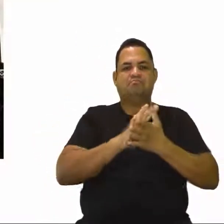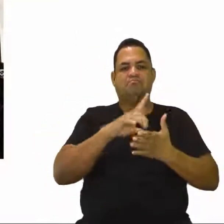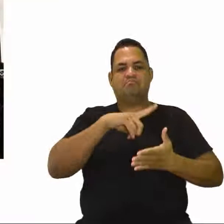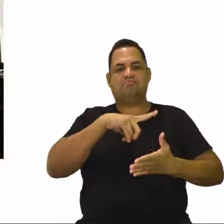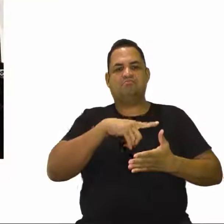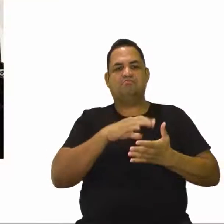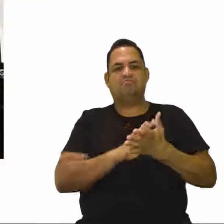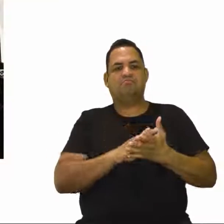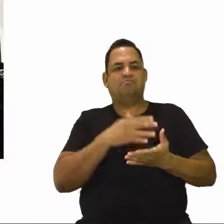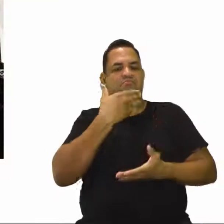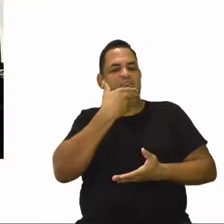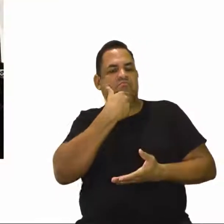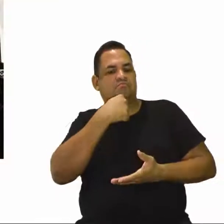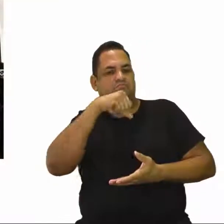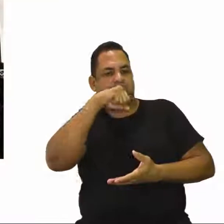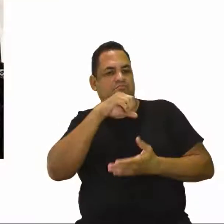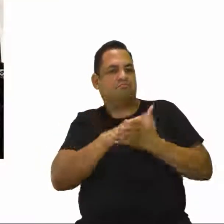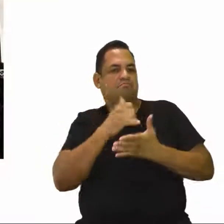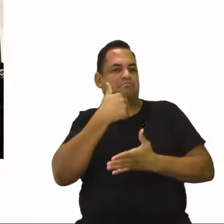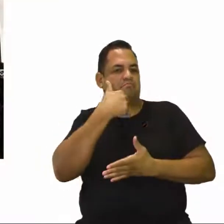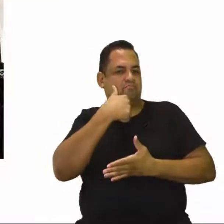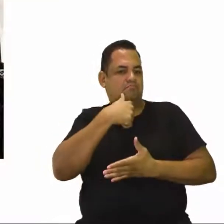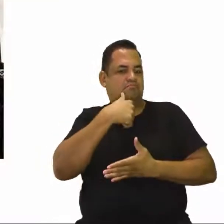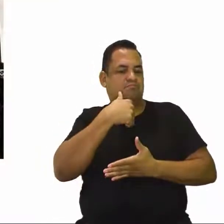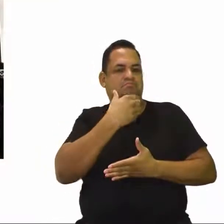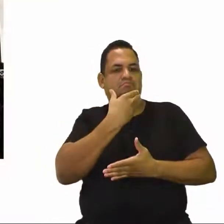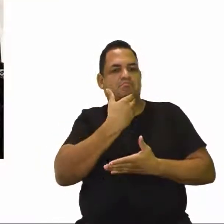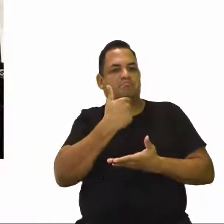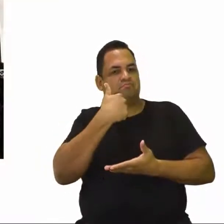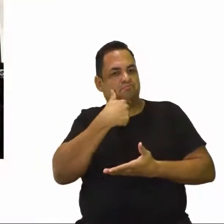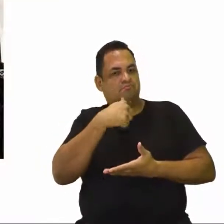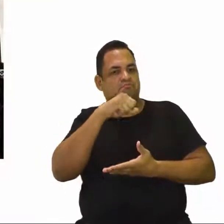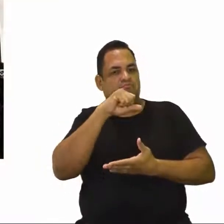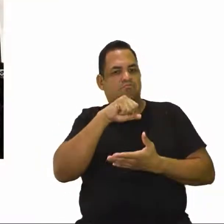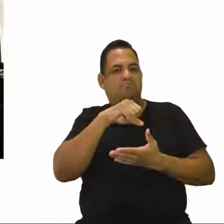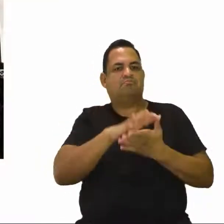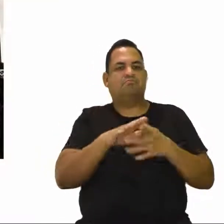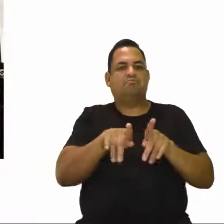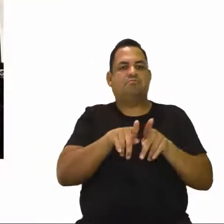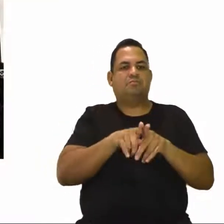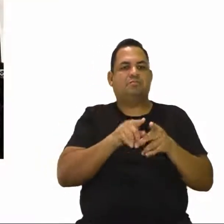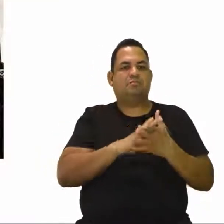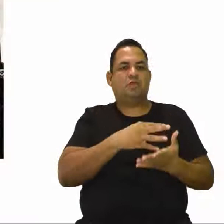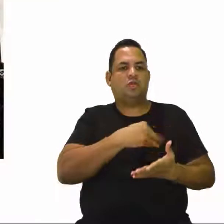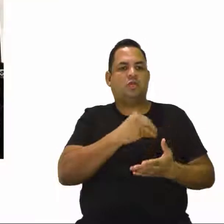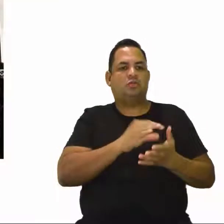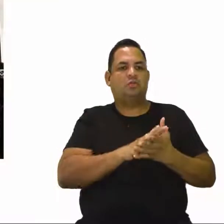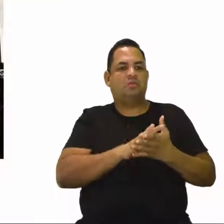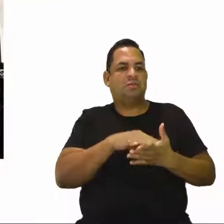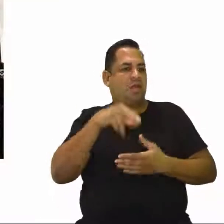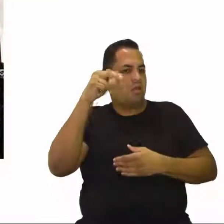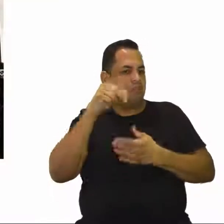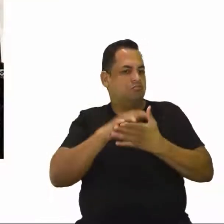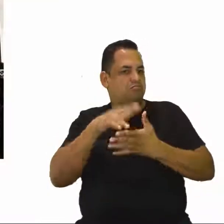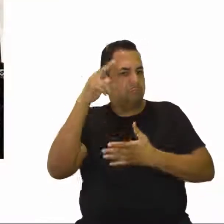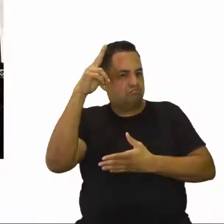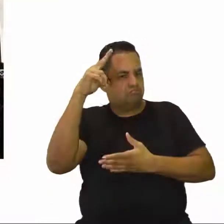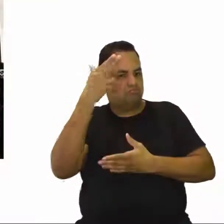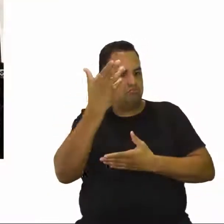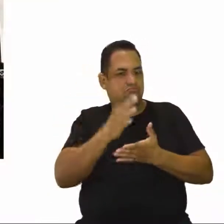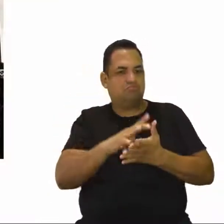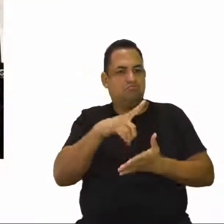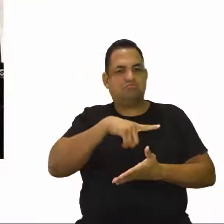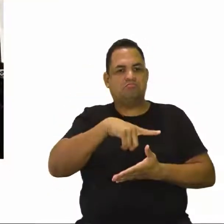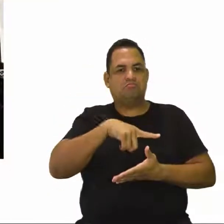presença do pai, da mãe, dos filhos e ainda mais do cachorrinho. Em contrapartida, nós